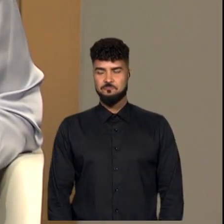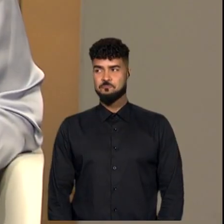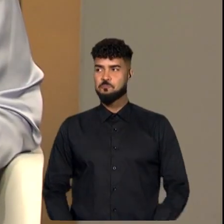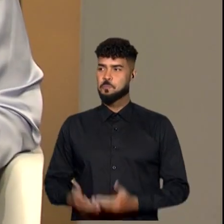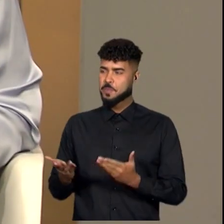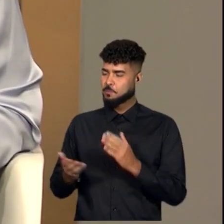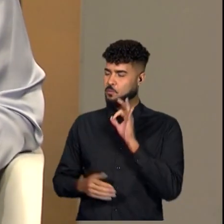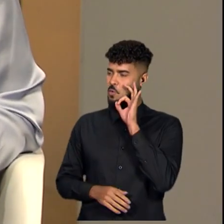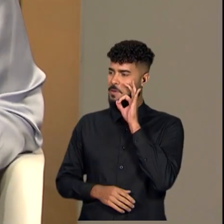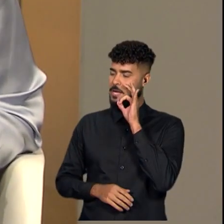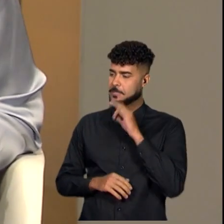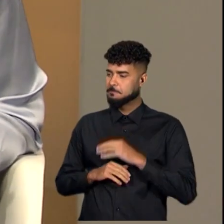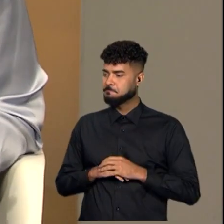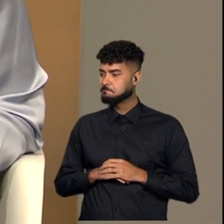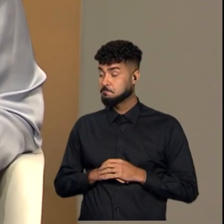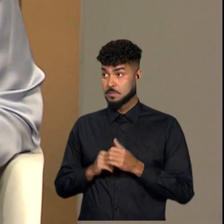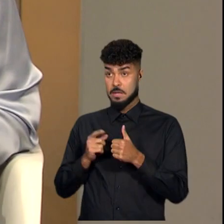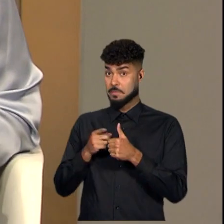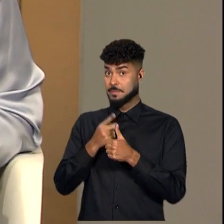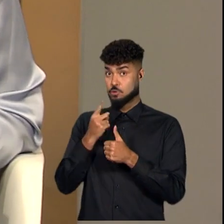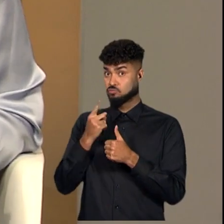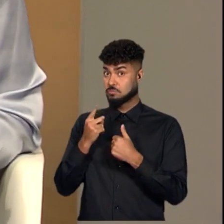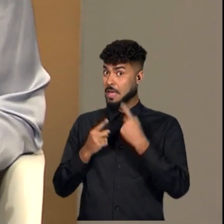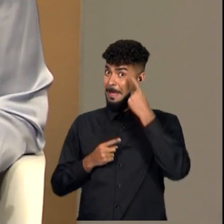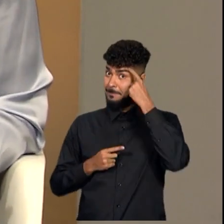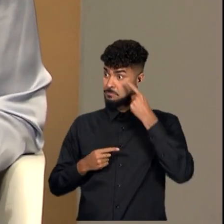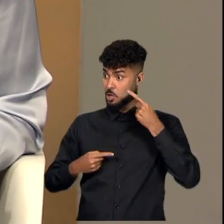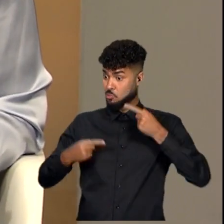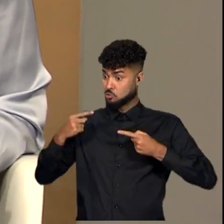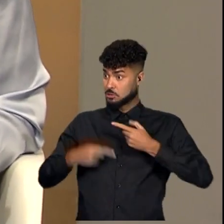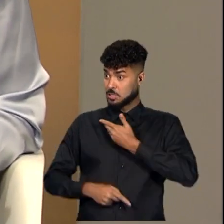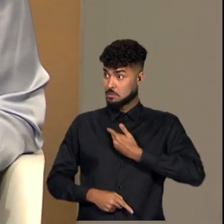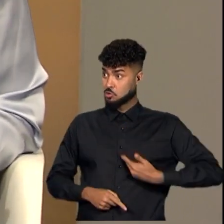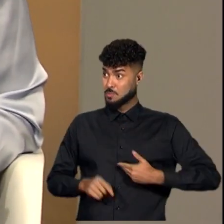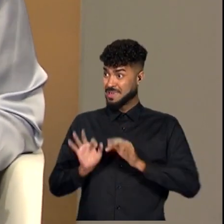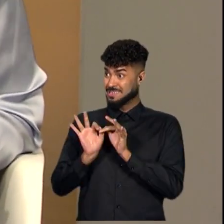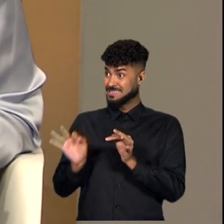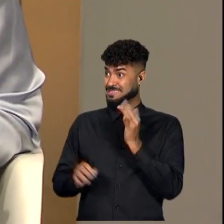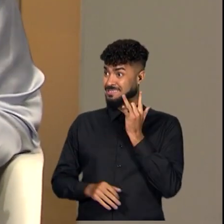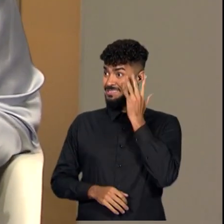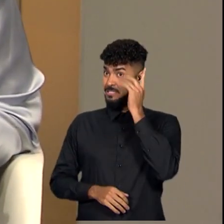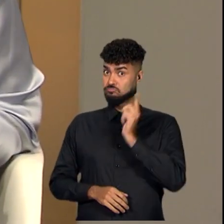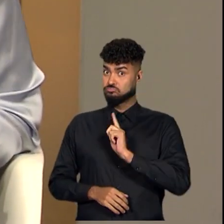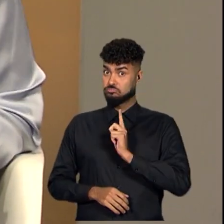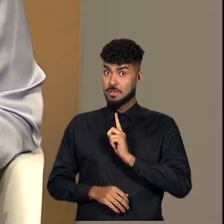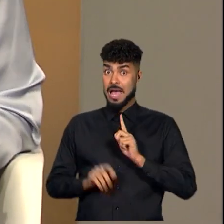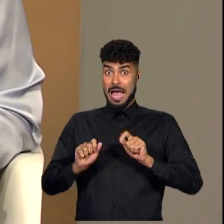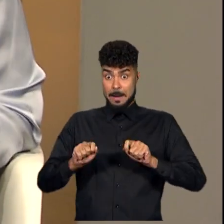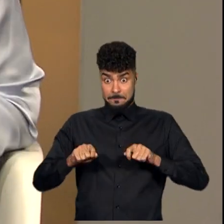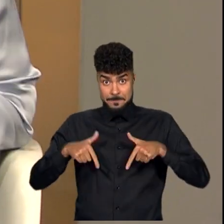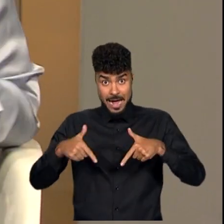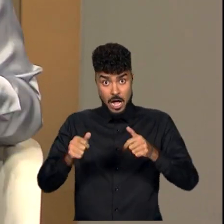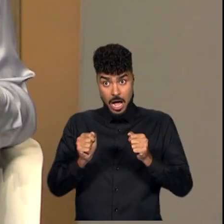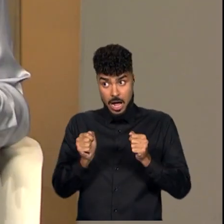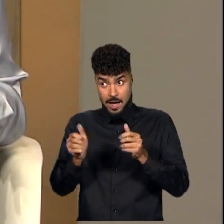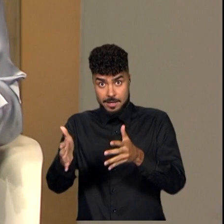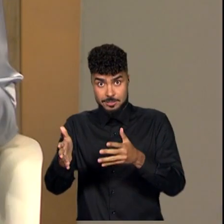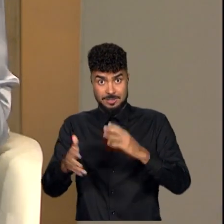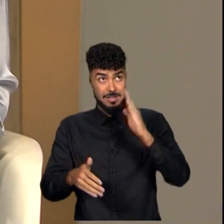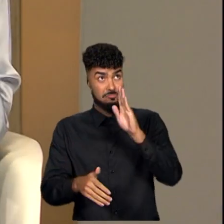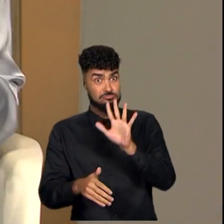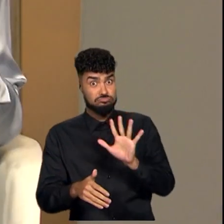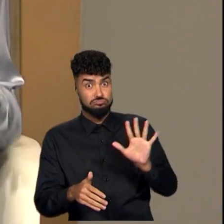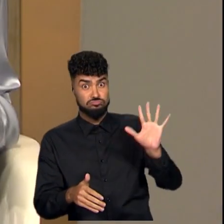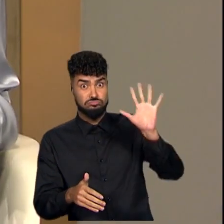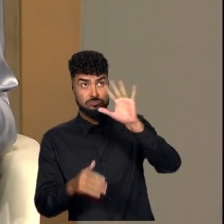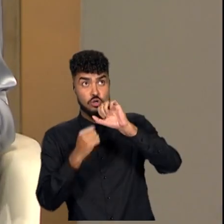Bom, Roberta, primeiro que assim, pensar políticas públicas não é algo simples. Colocá-las em prática, né, executar no nosso território, pensando